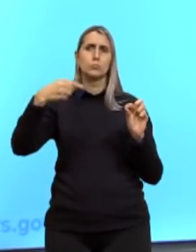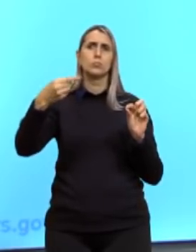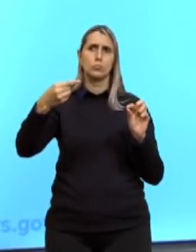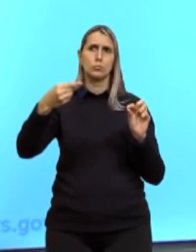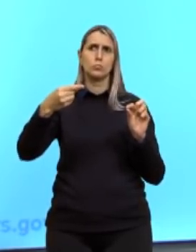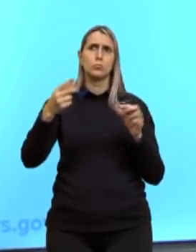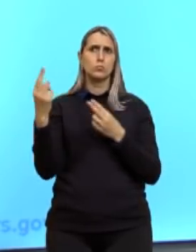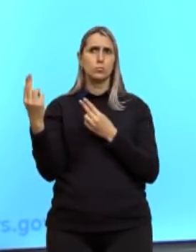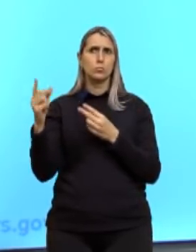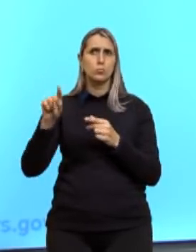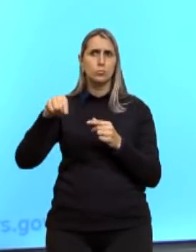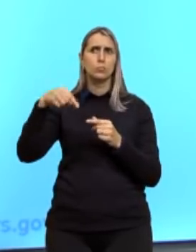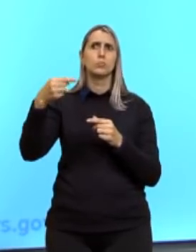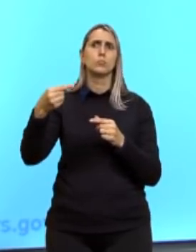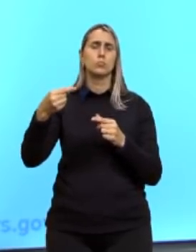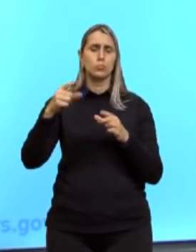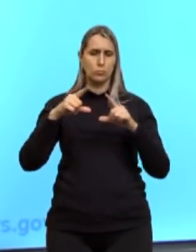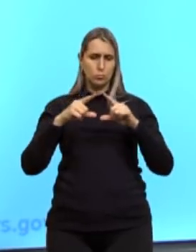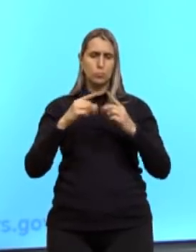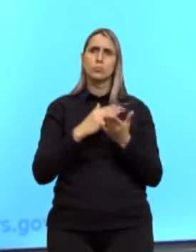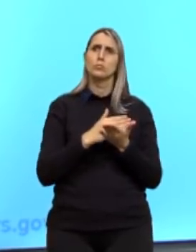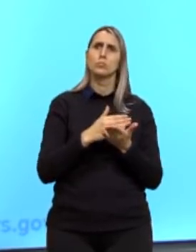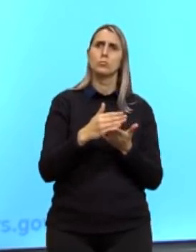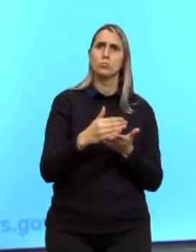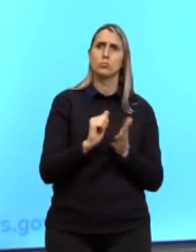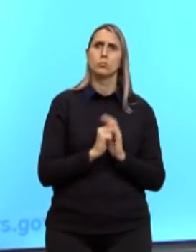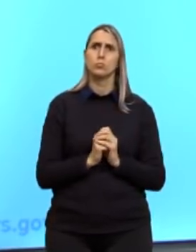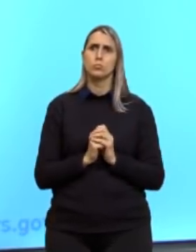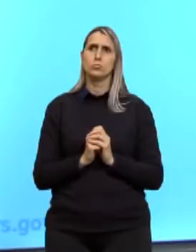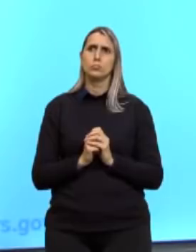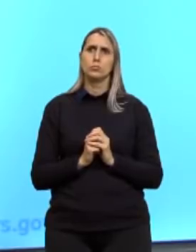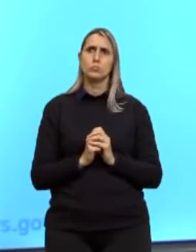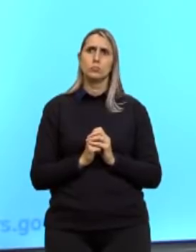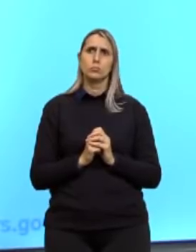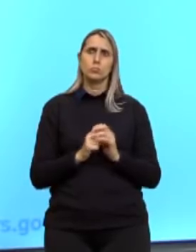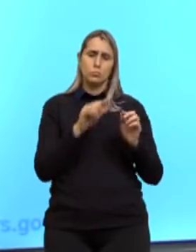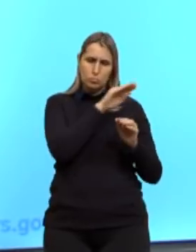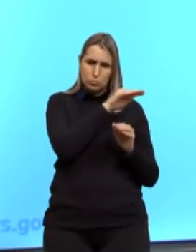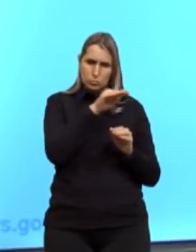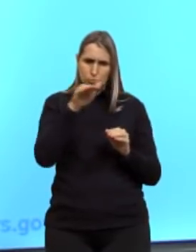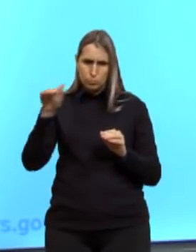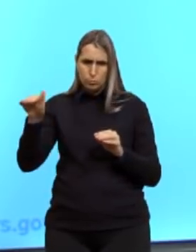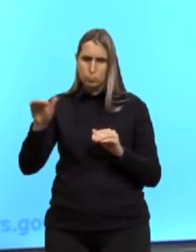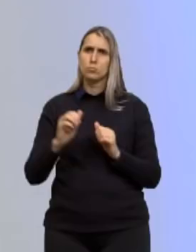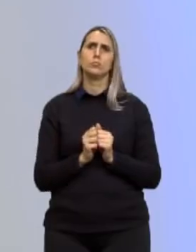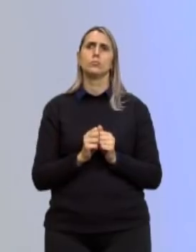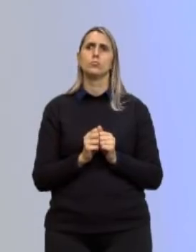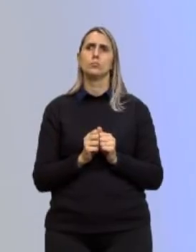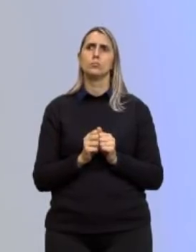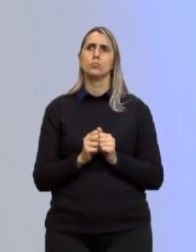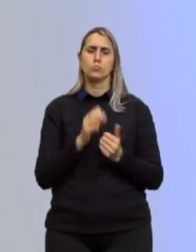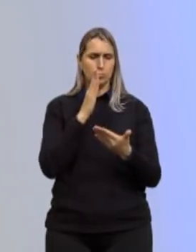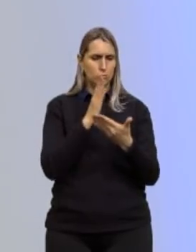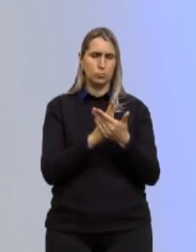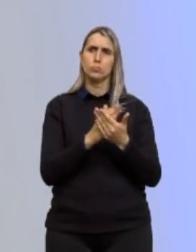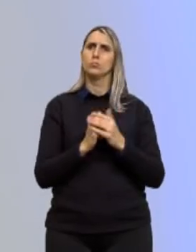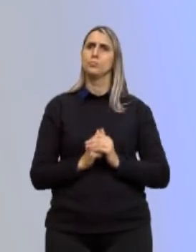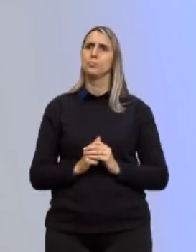é é só triângulo original foi que nós descemos cortamos né cortamos